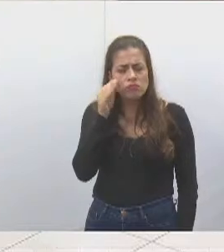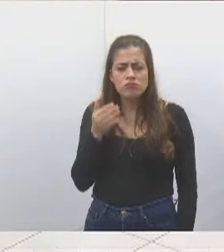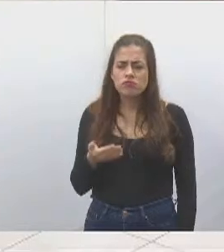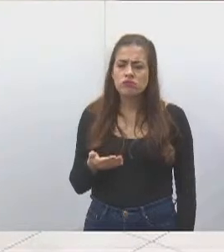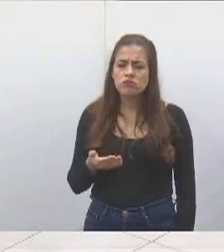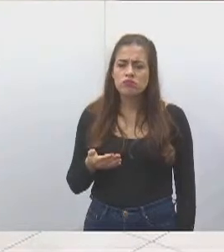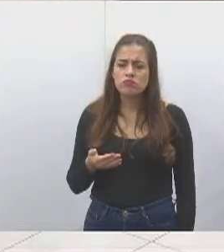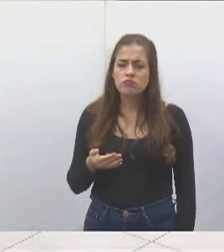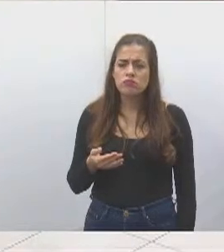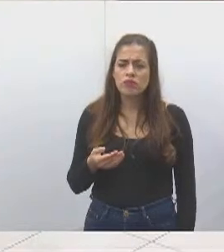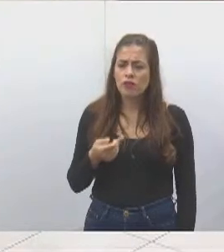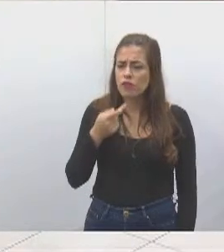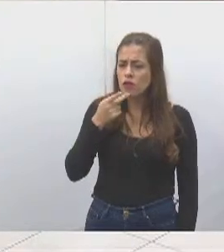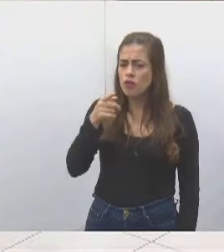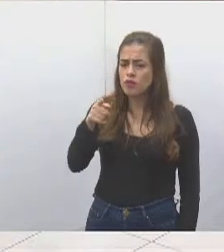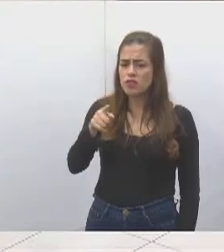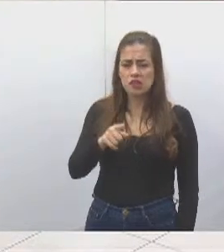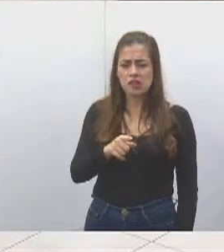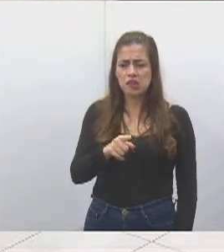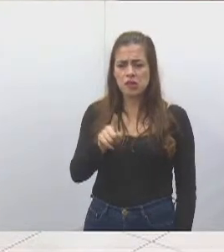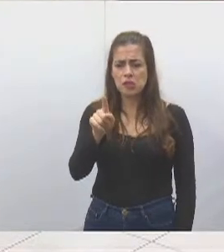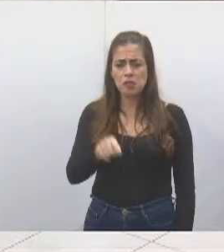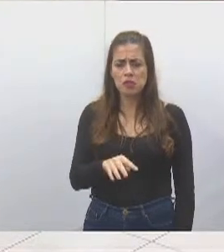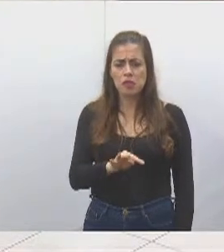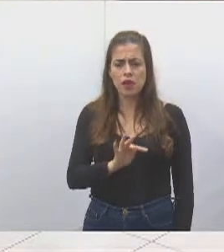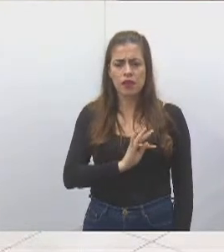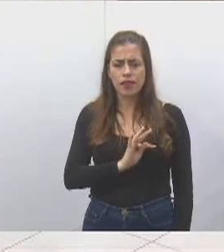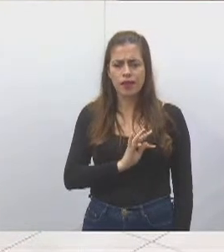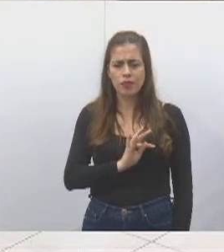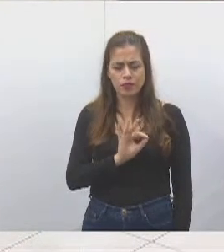Você falou que você não é técnico, certo?